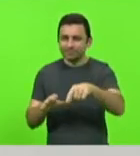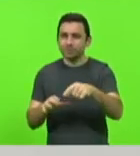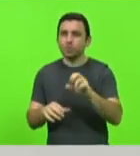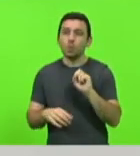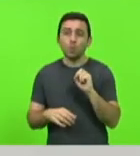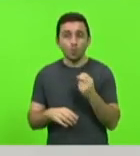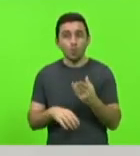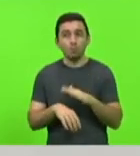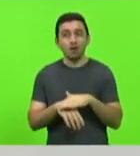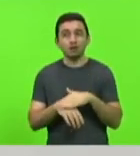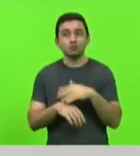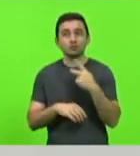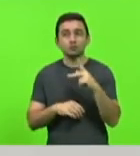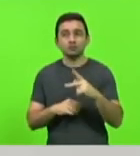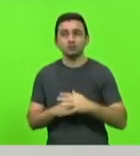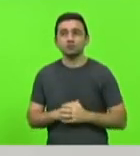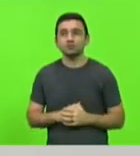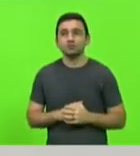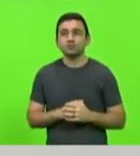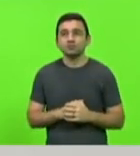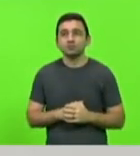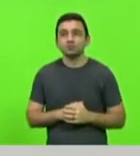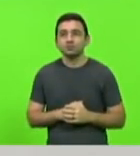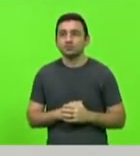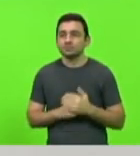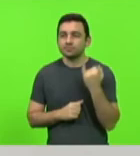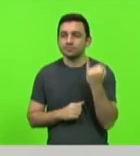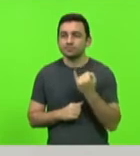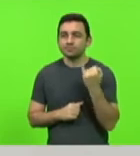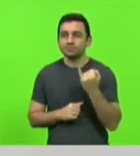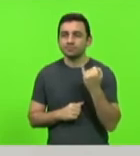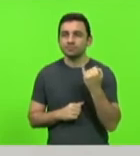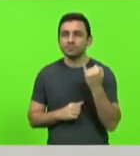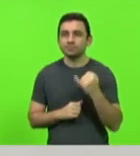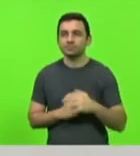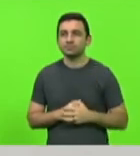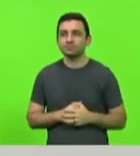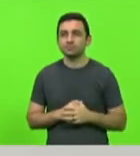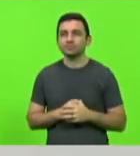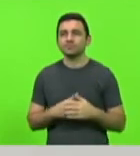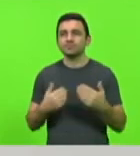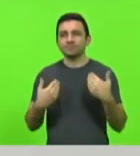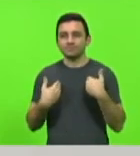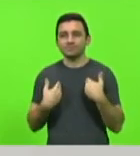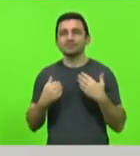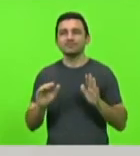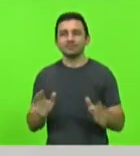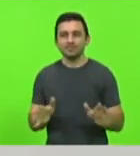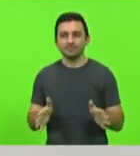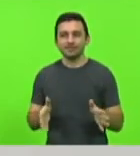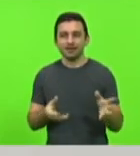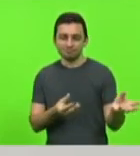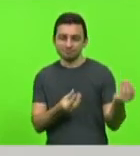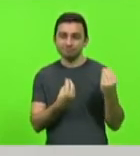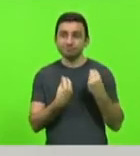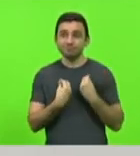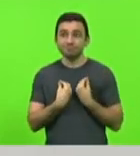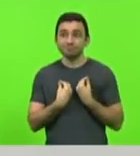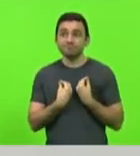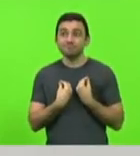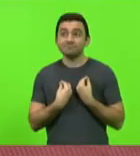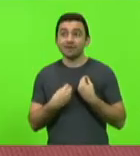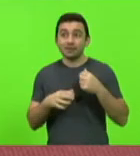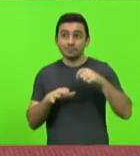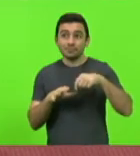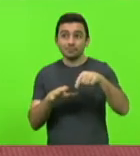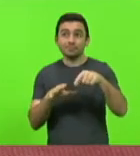dever de casa? Deputado Vicente. Sim. Deputado Vicente, já ganhei aqui dos funcionários da Assembleia hoje uma muda de